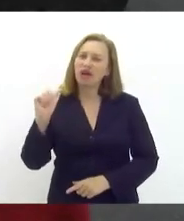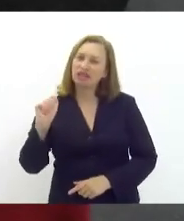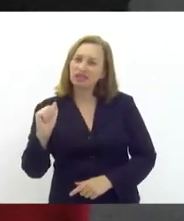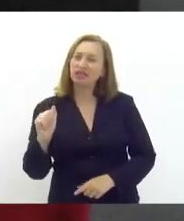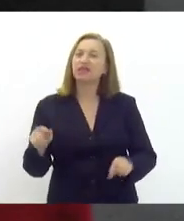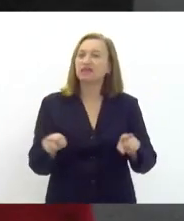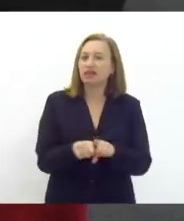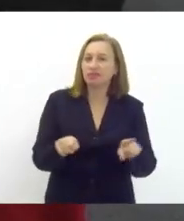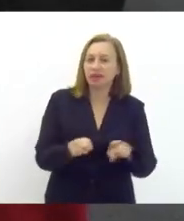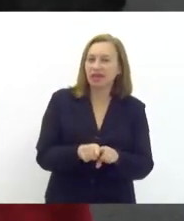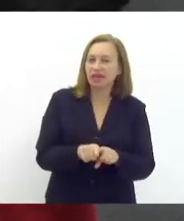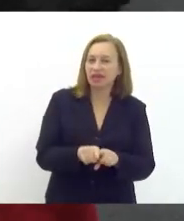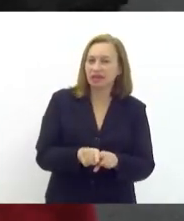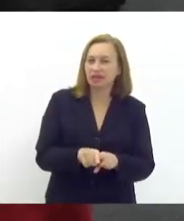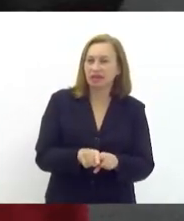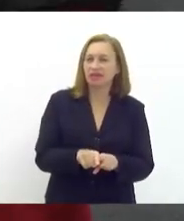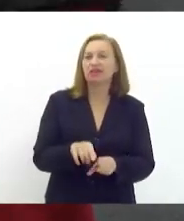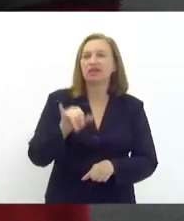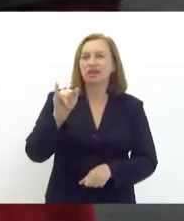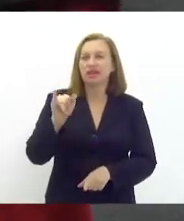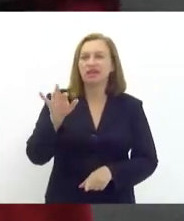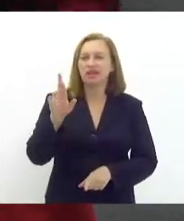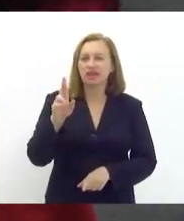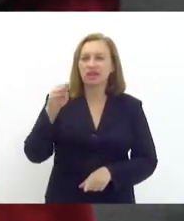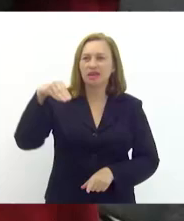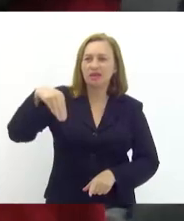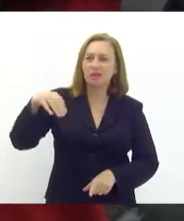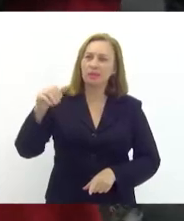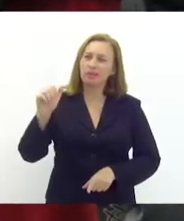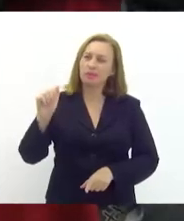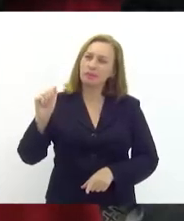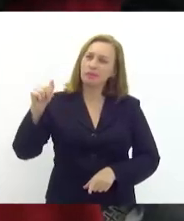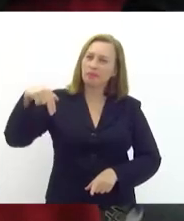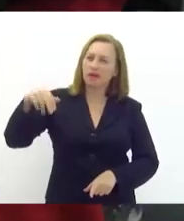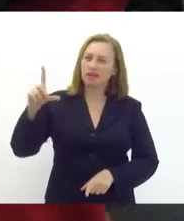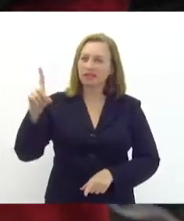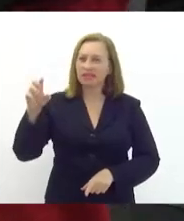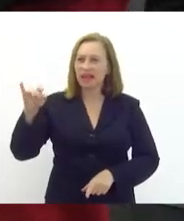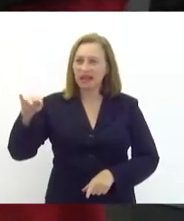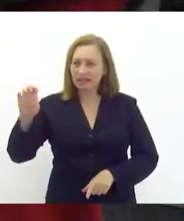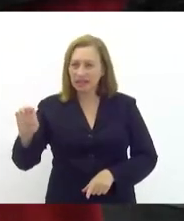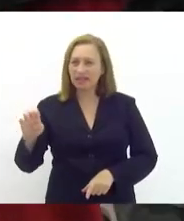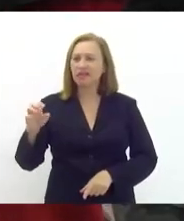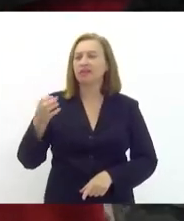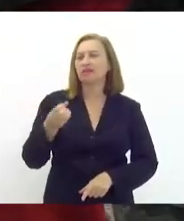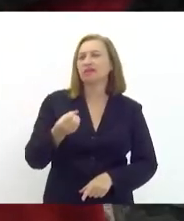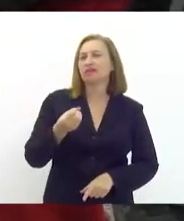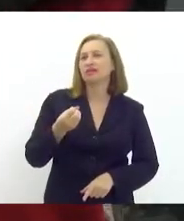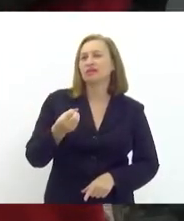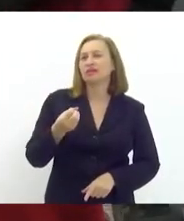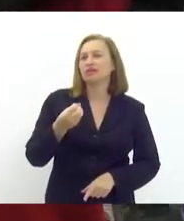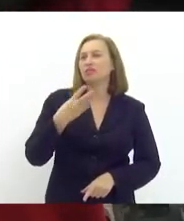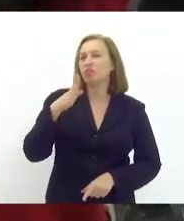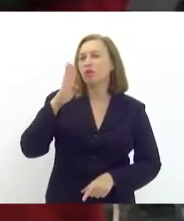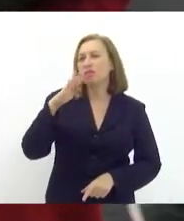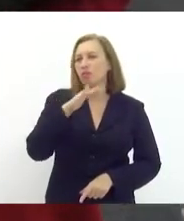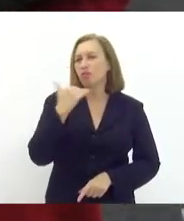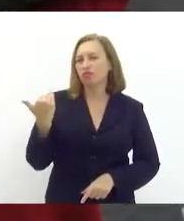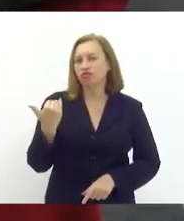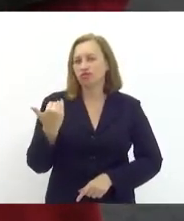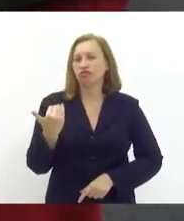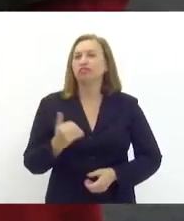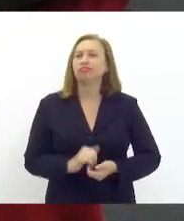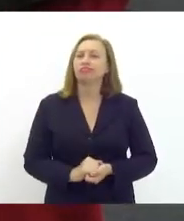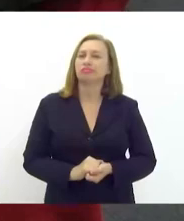que tem mais de 200 anos inclusive agora em agosto estarei agora nesse mês de agosto estarei